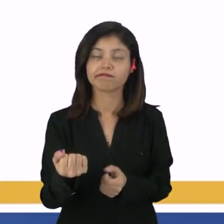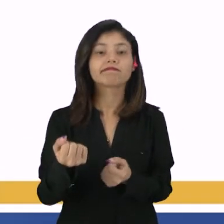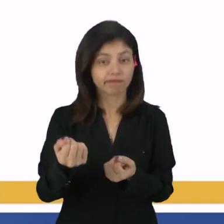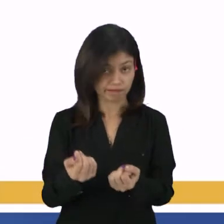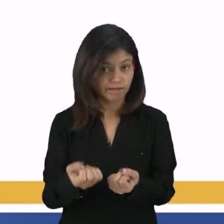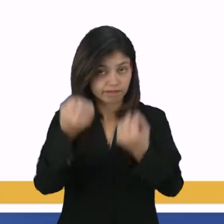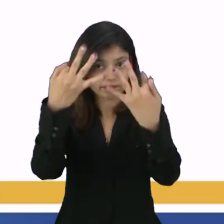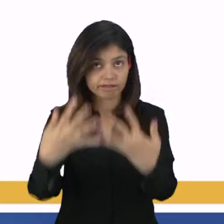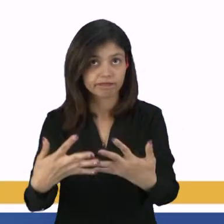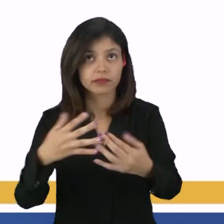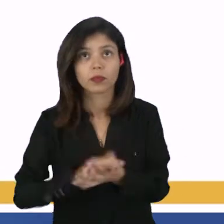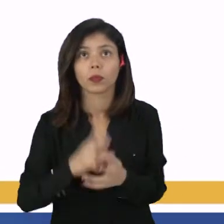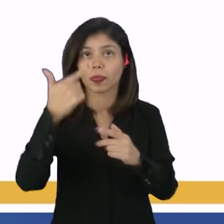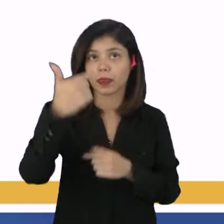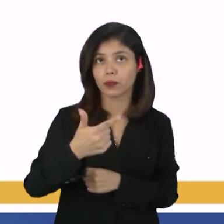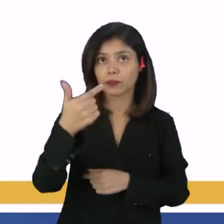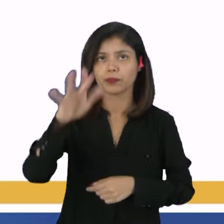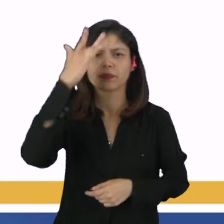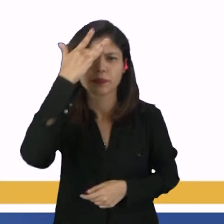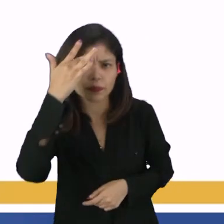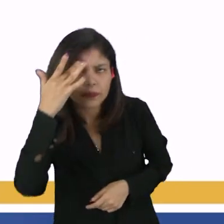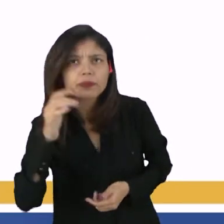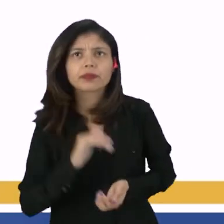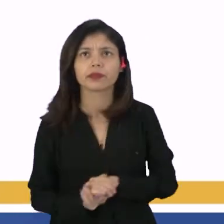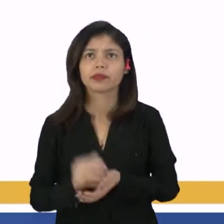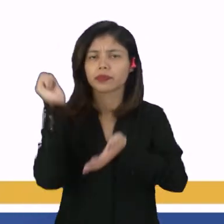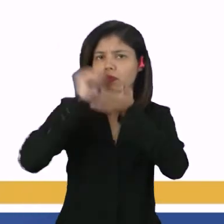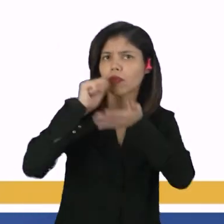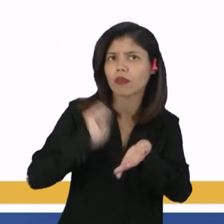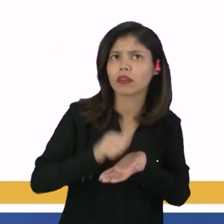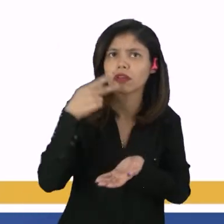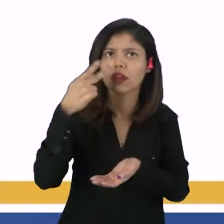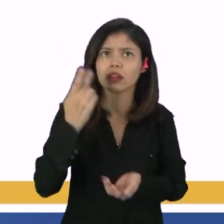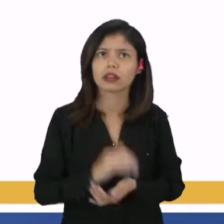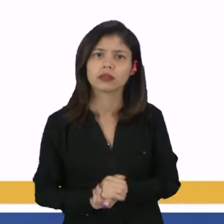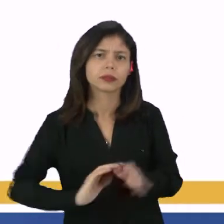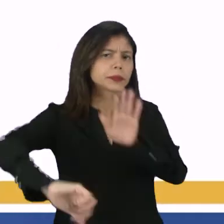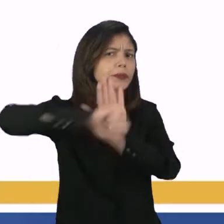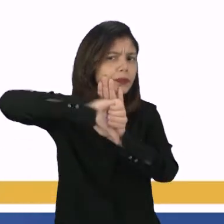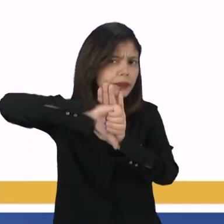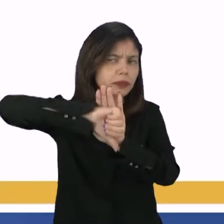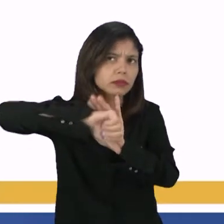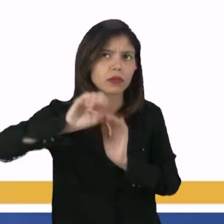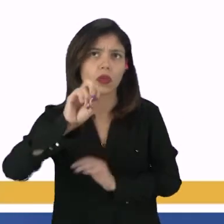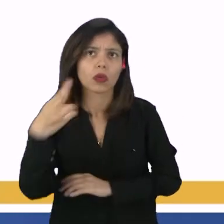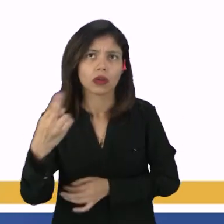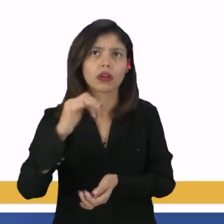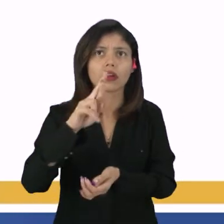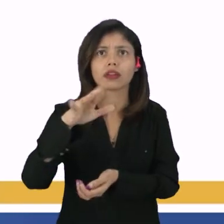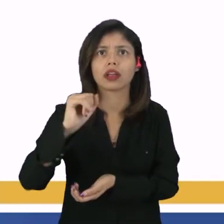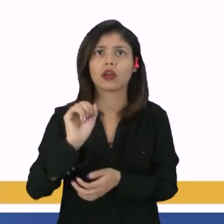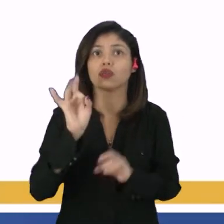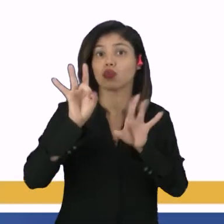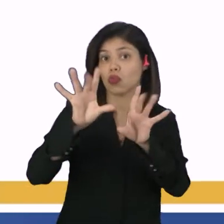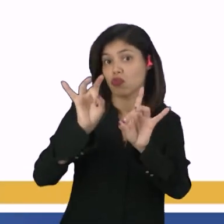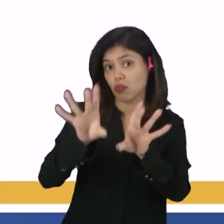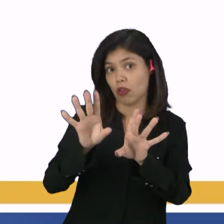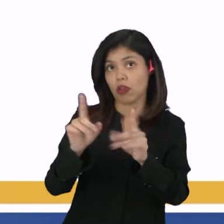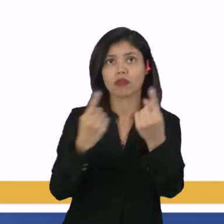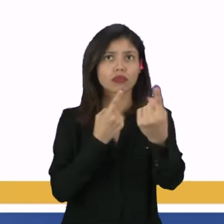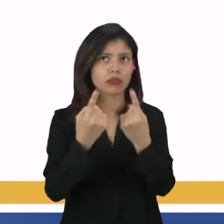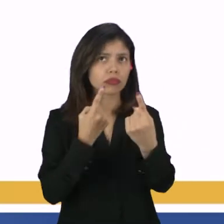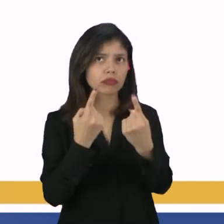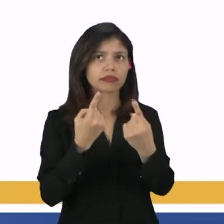comentários? 2. Você acha que esses comentários foram criminosos, ofensivos ou apenas